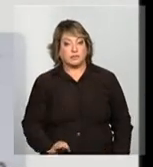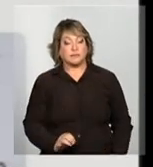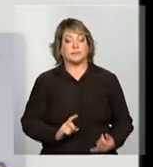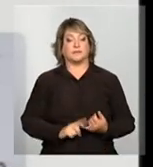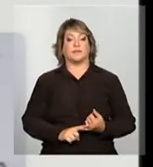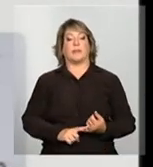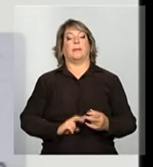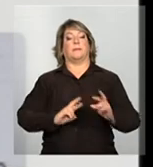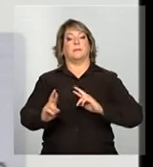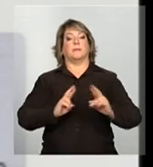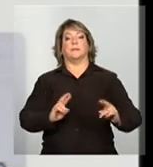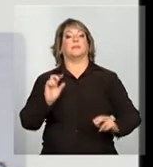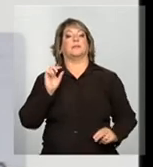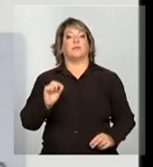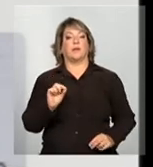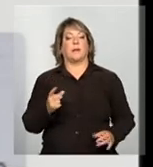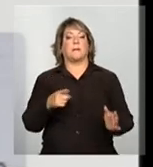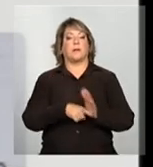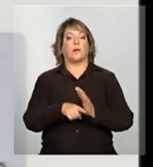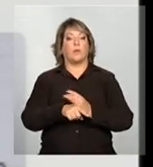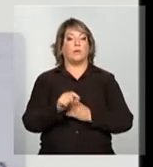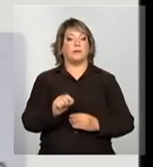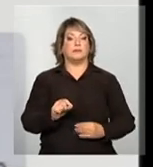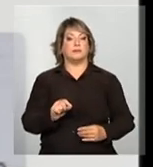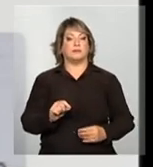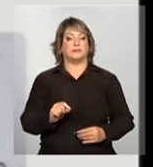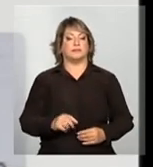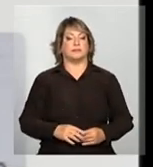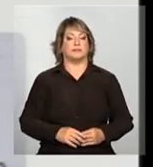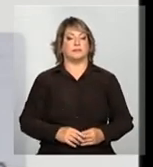74% responderam a seguinte pergunta,